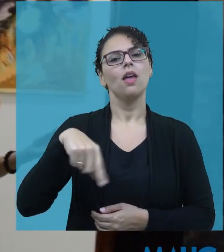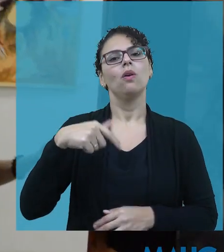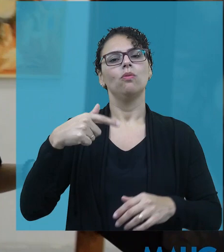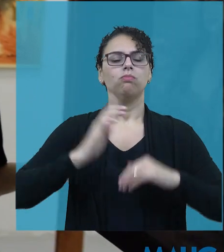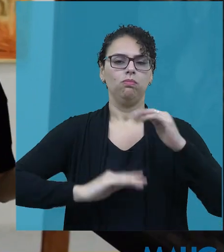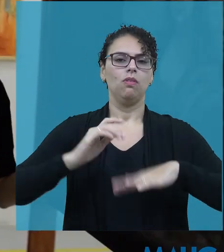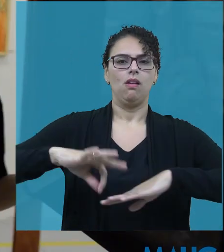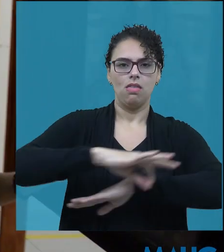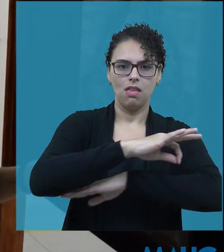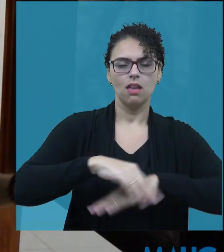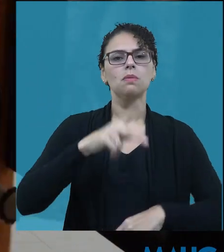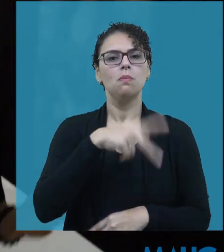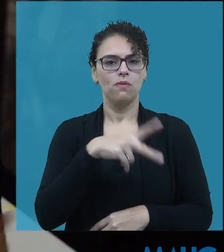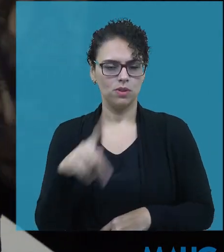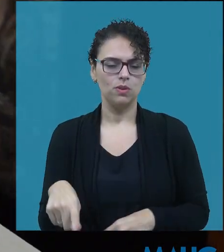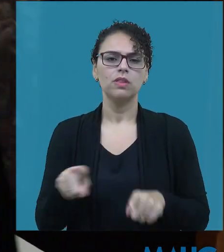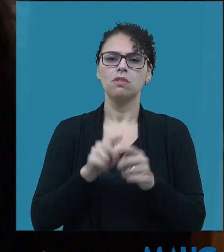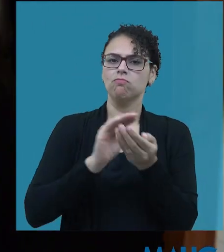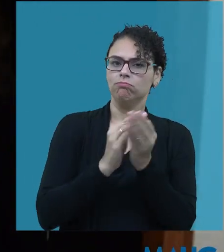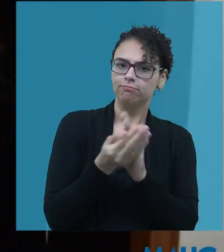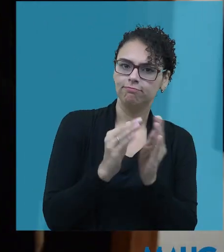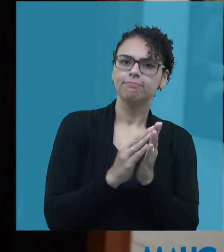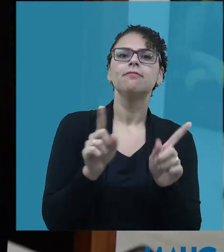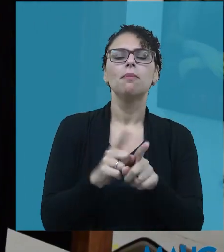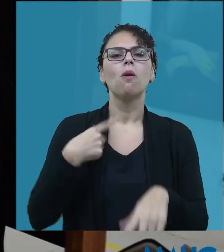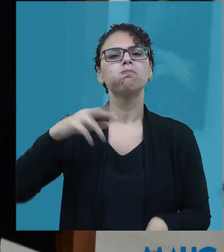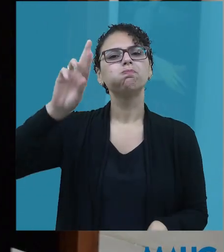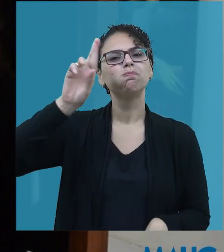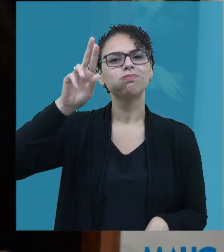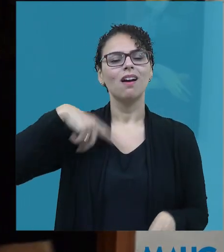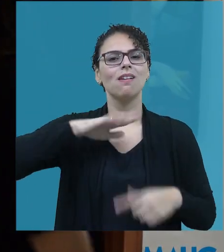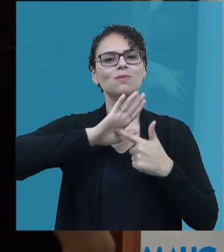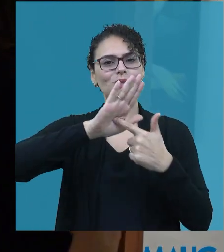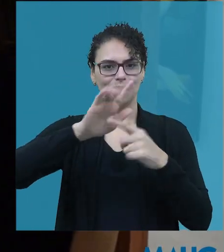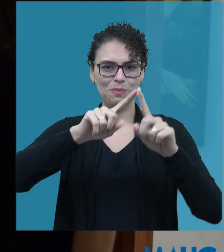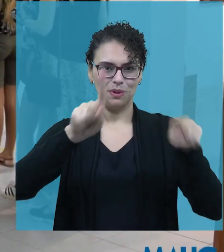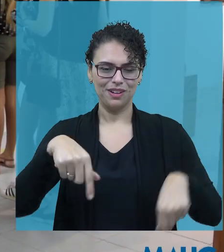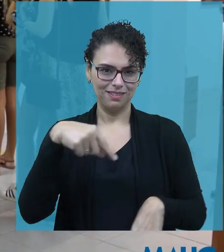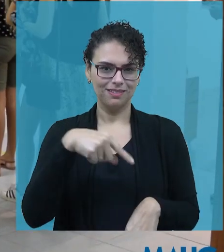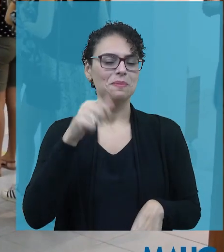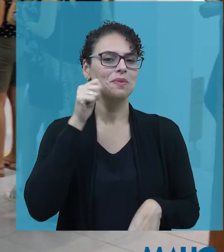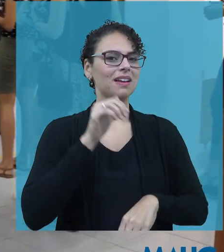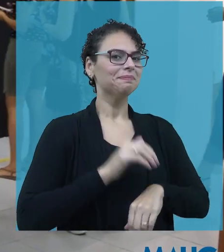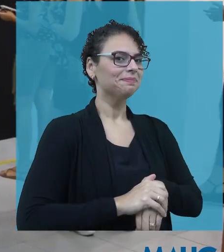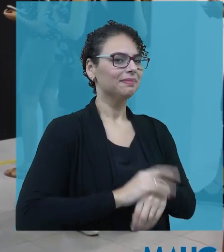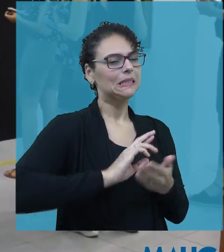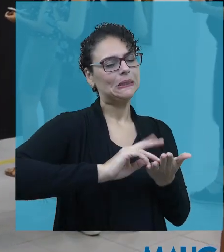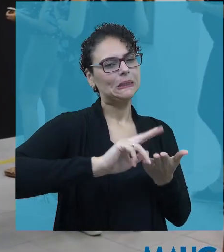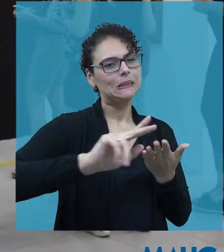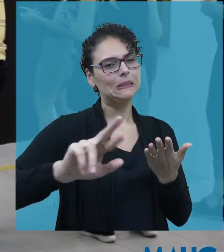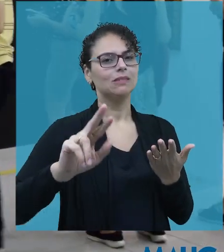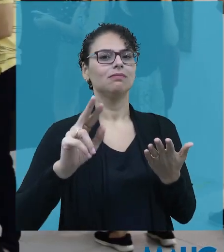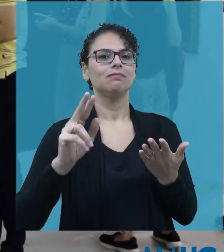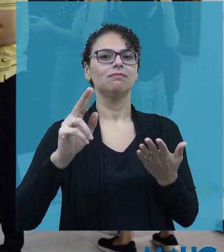Sou arquiteta, docente e artista plástica e também curadora aqui da exposição Novos Olhares para a Mona